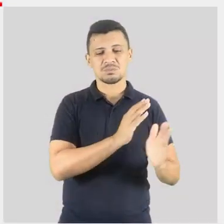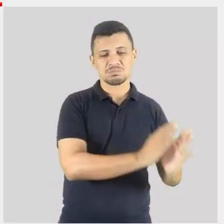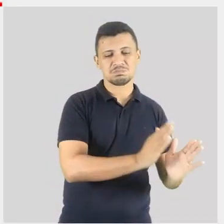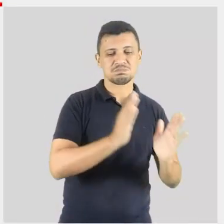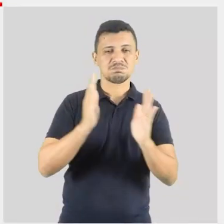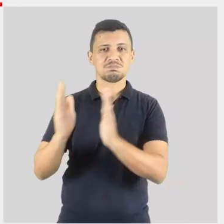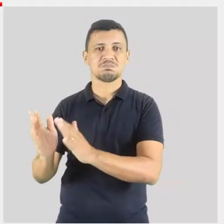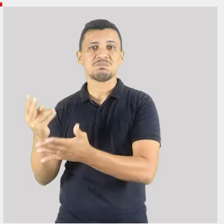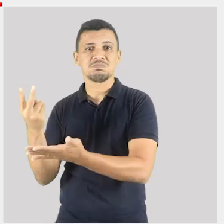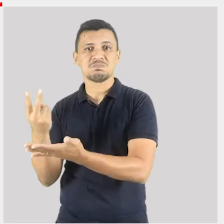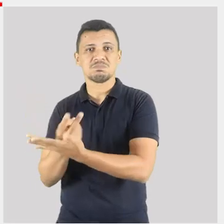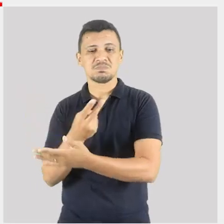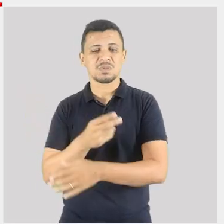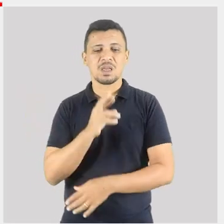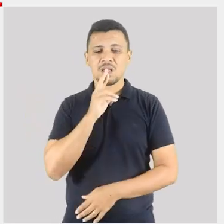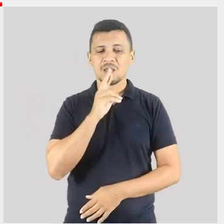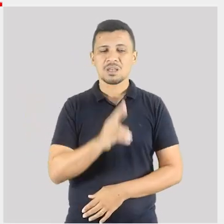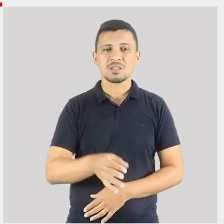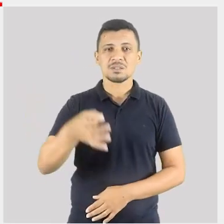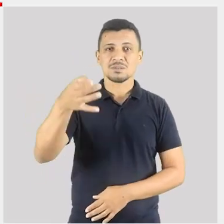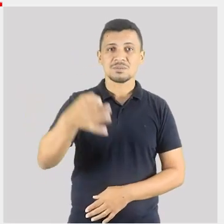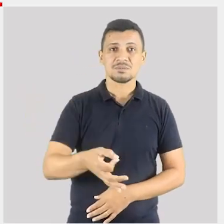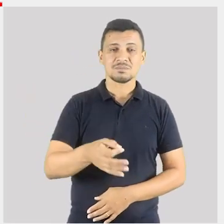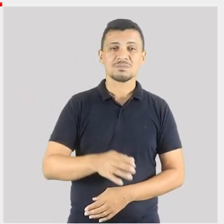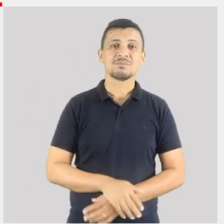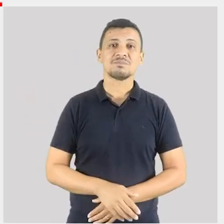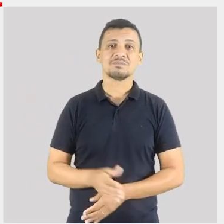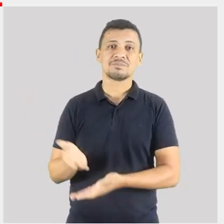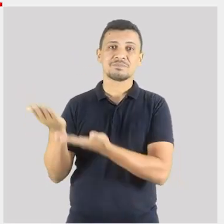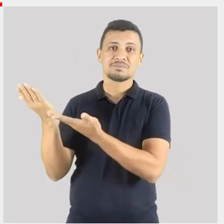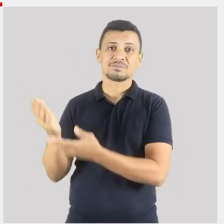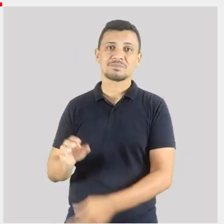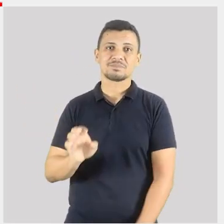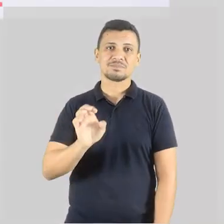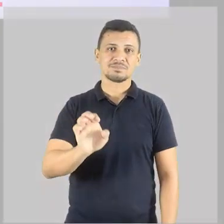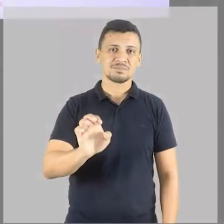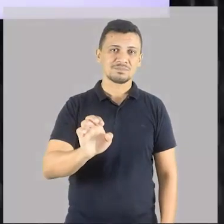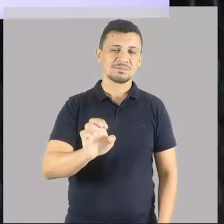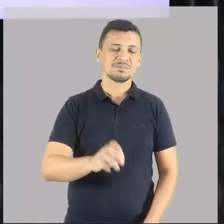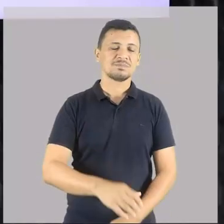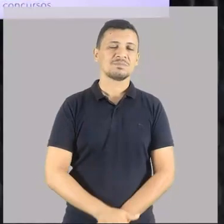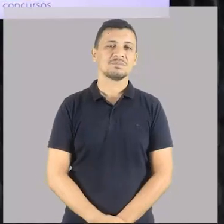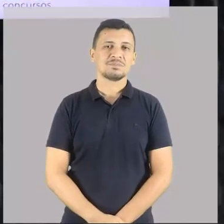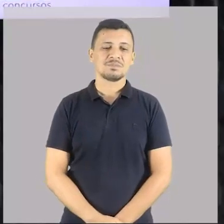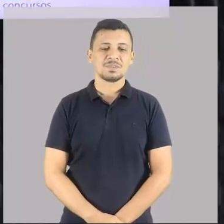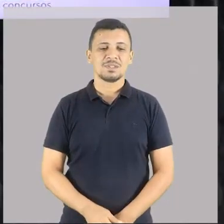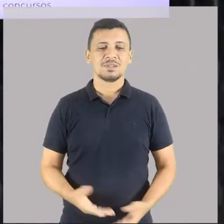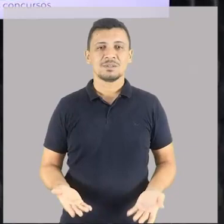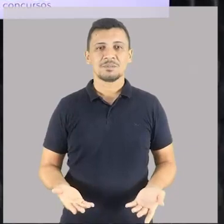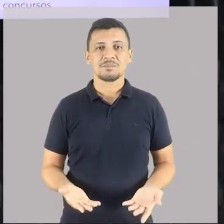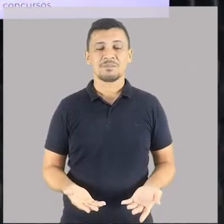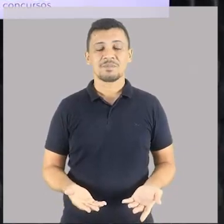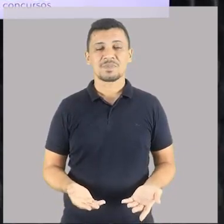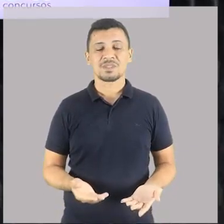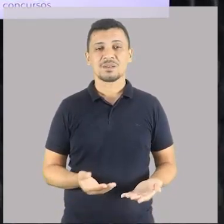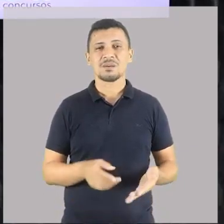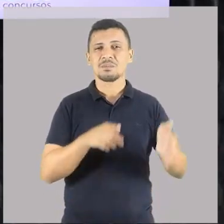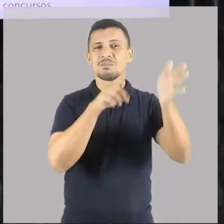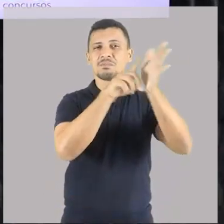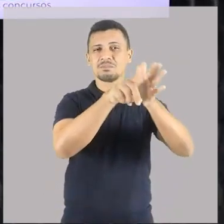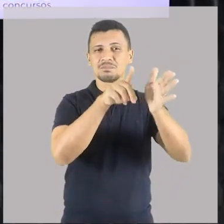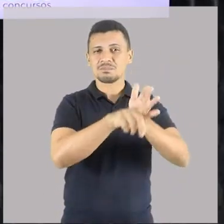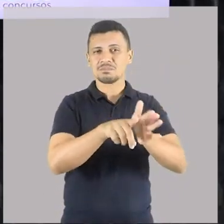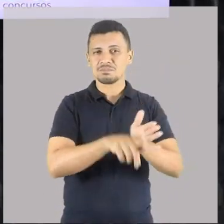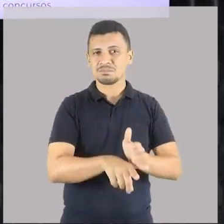valor da causa. Então, opção correta, nós temos aqui letra E, tá? Fechamos a sequência dessas